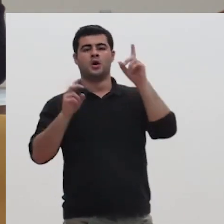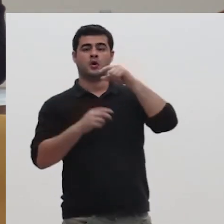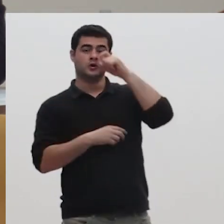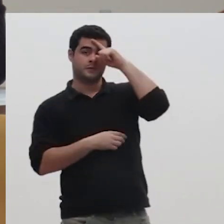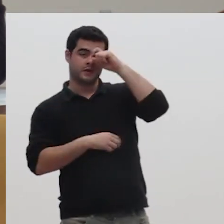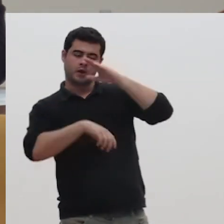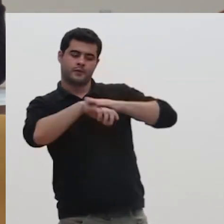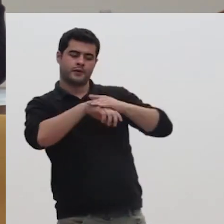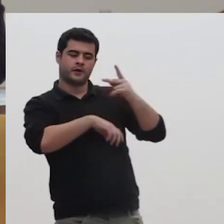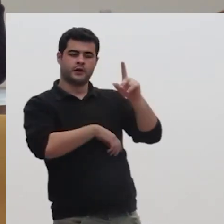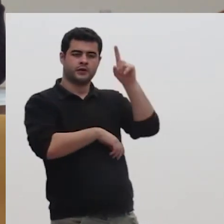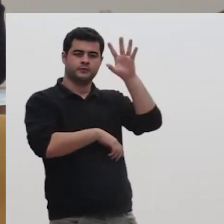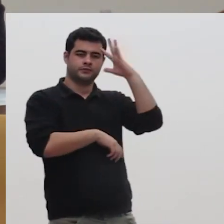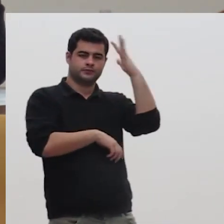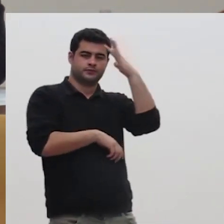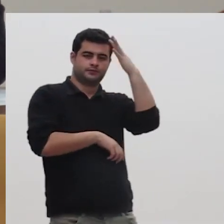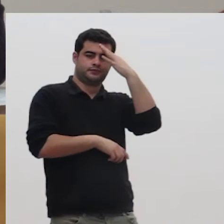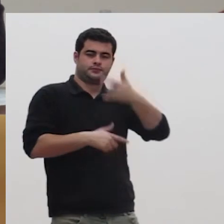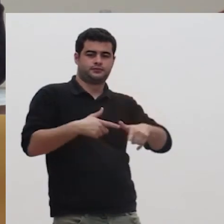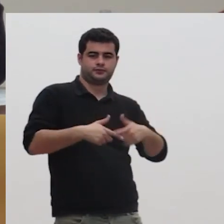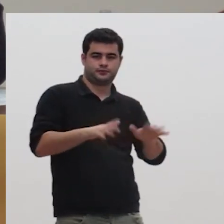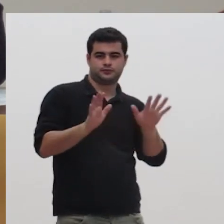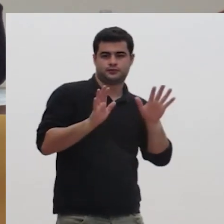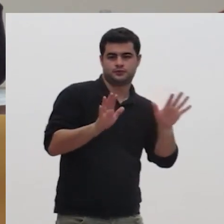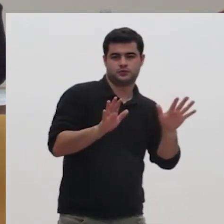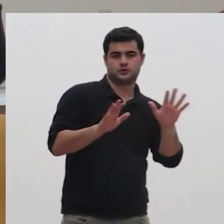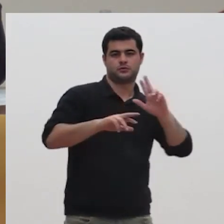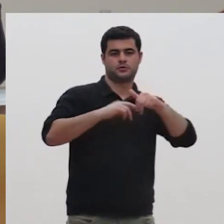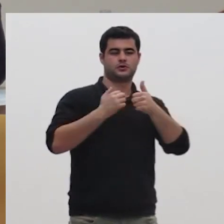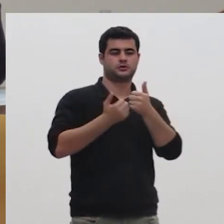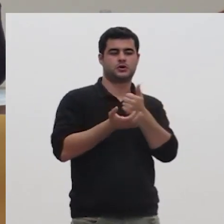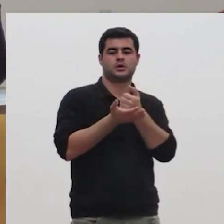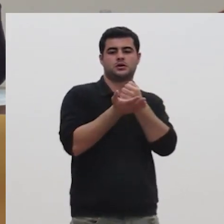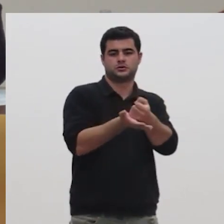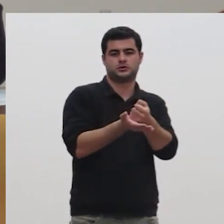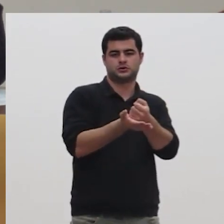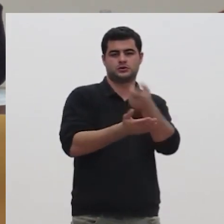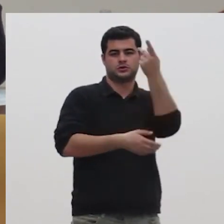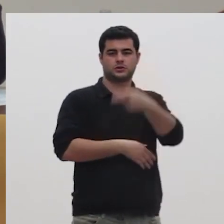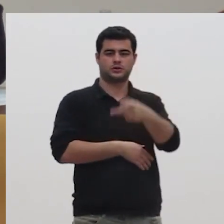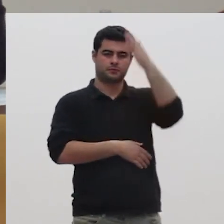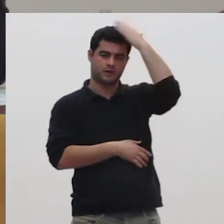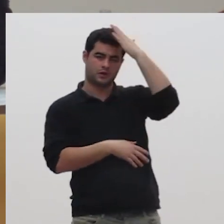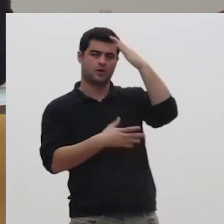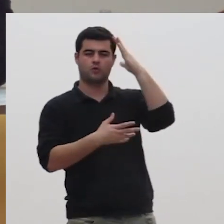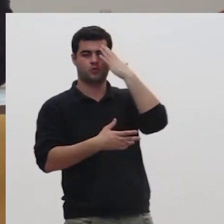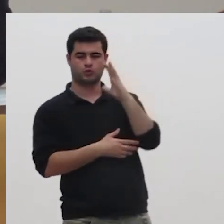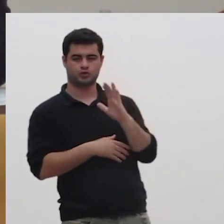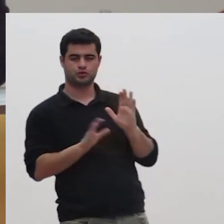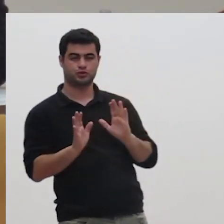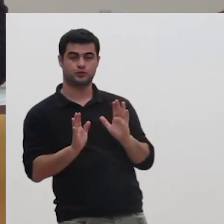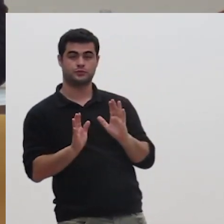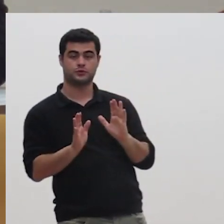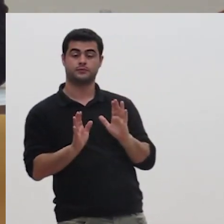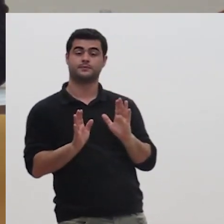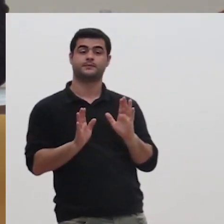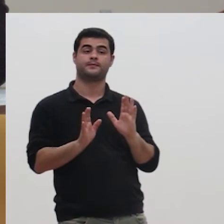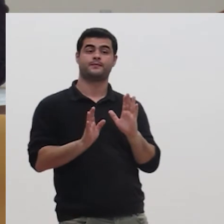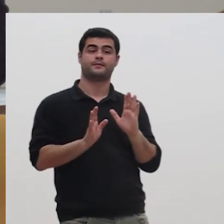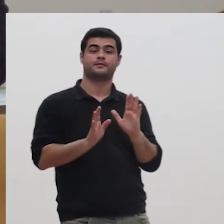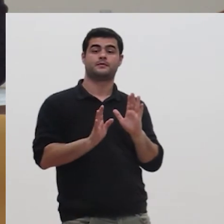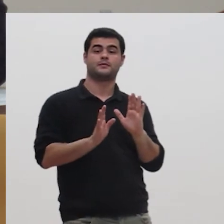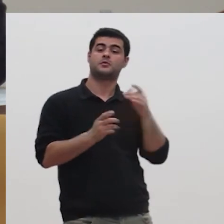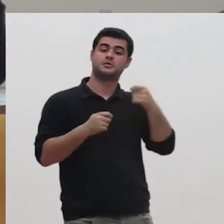resolver todos os problemas da saúde assistencial no estado do Paraná ou em Curitiba, né? Ele tem que manter